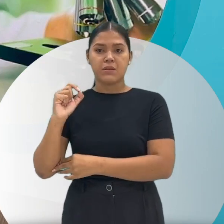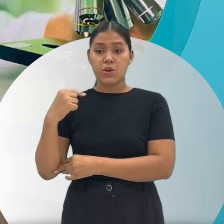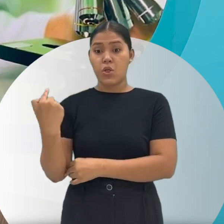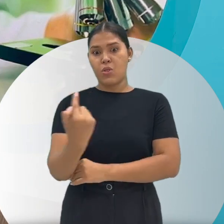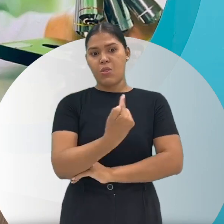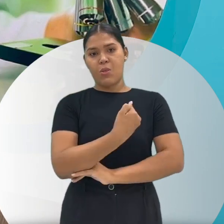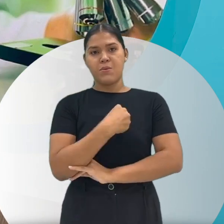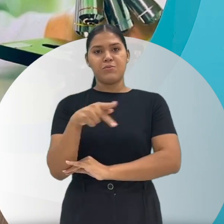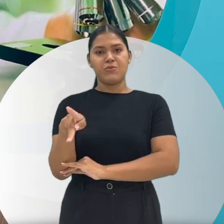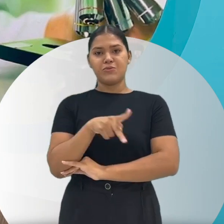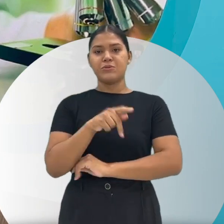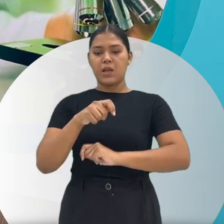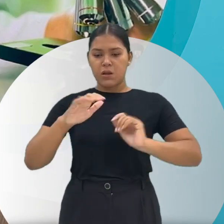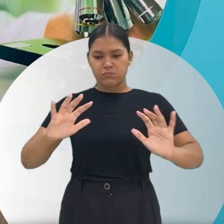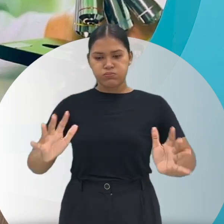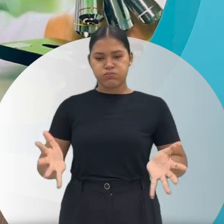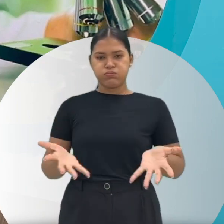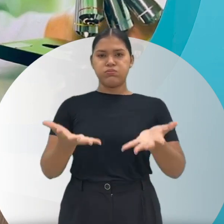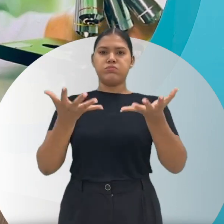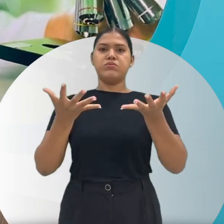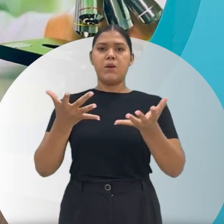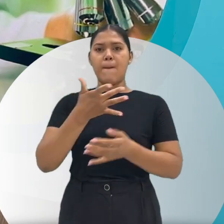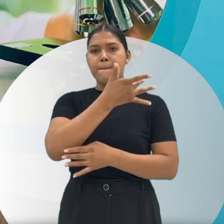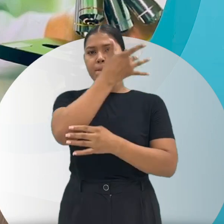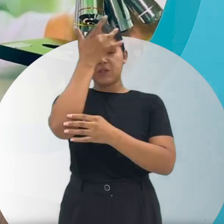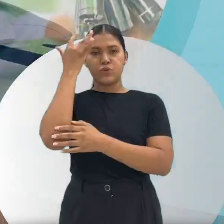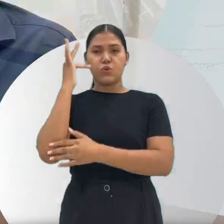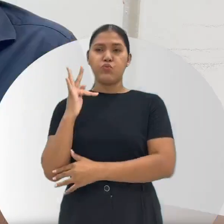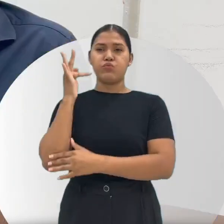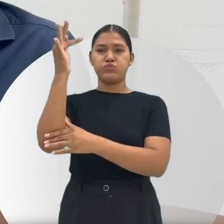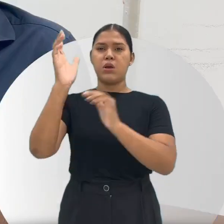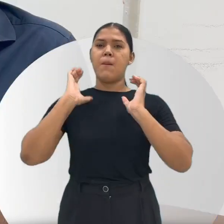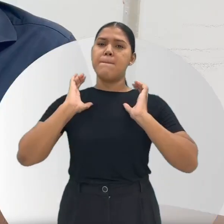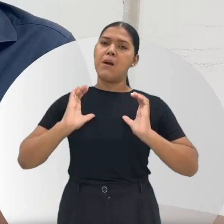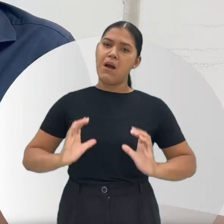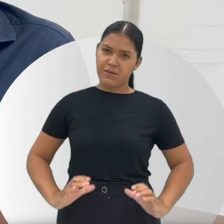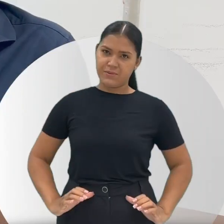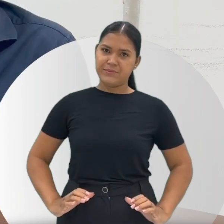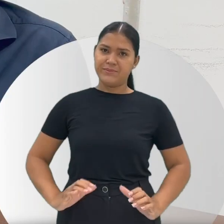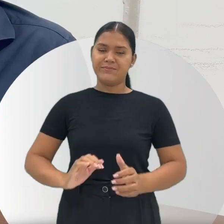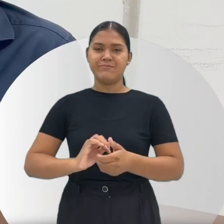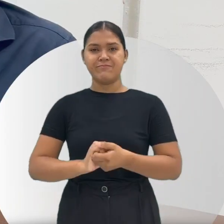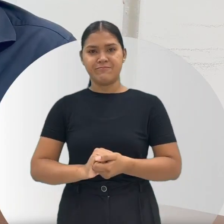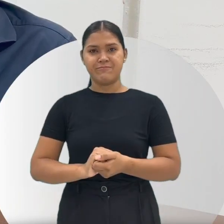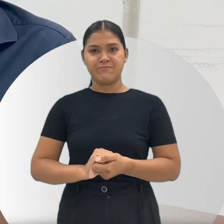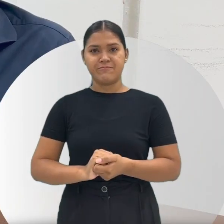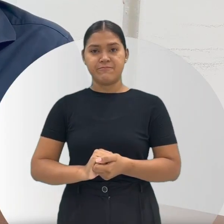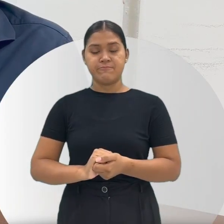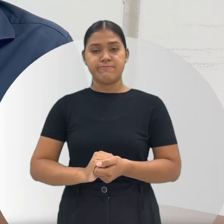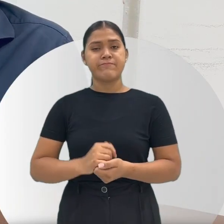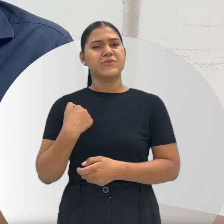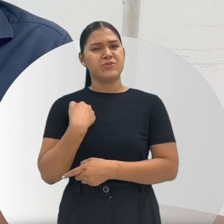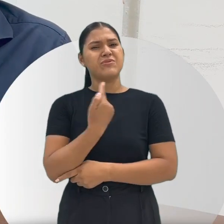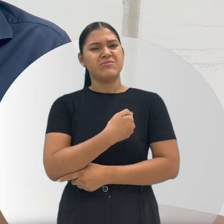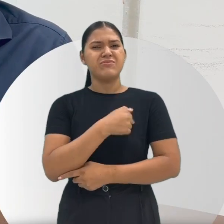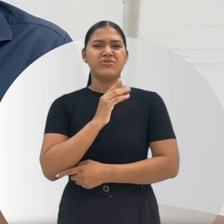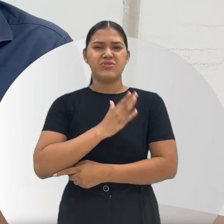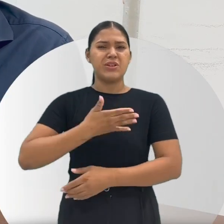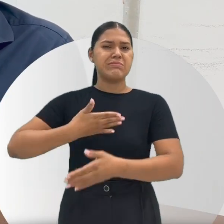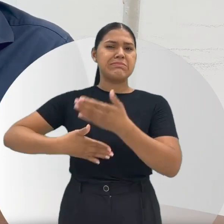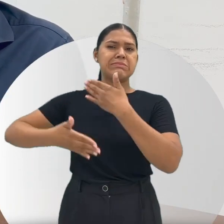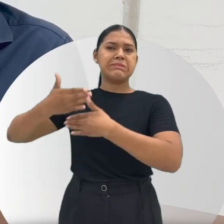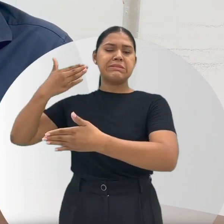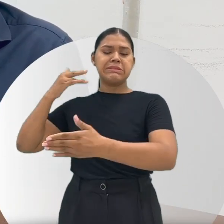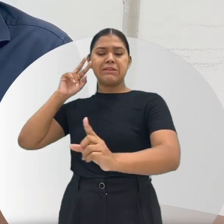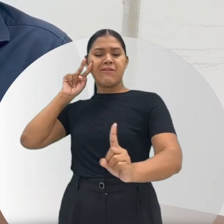futuros profissionais e cidadãos, né? A gente já teve um olhar para a matemática, para o ensino de matemática, bastante diferente do que